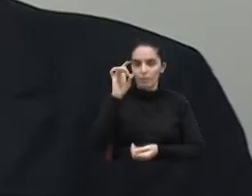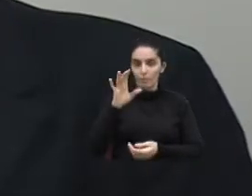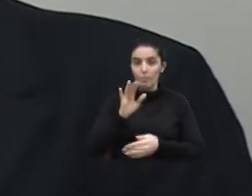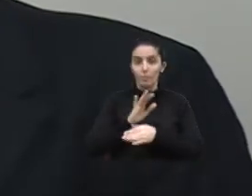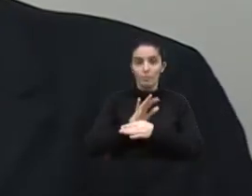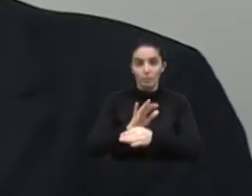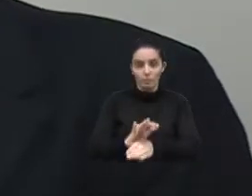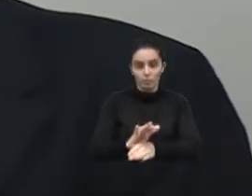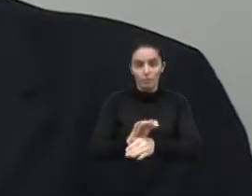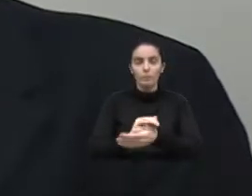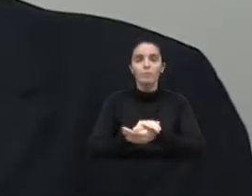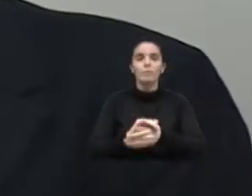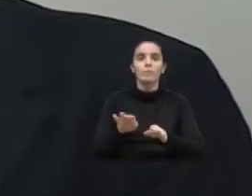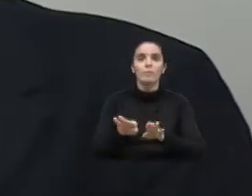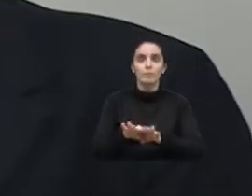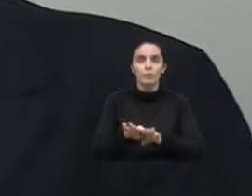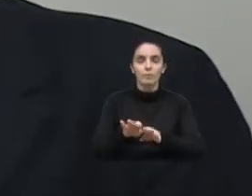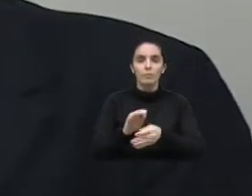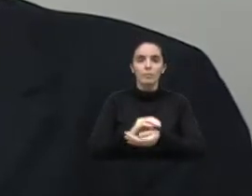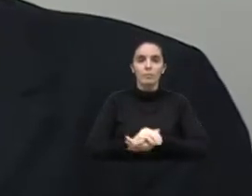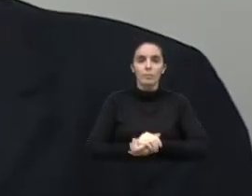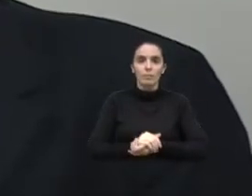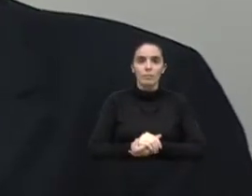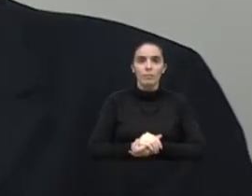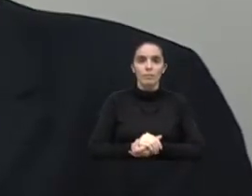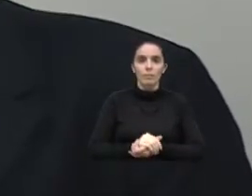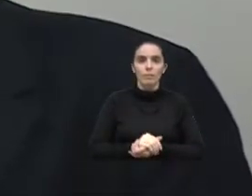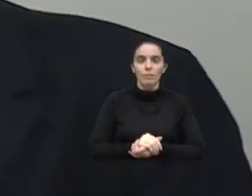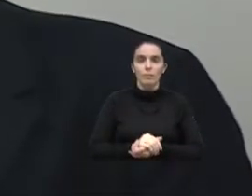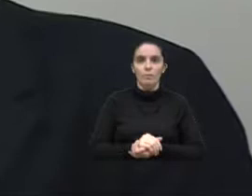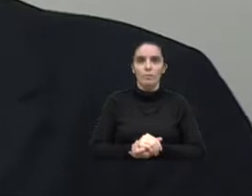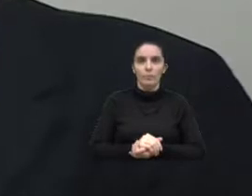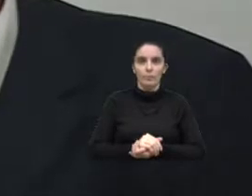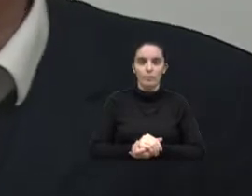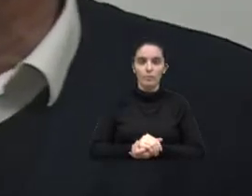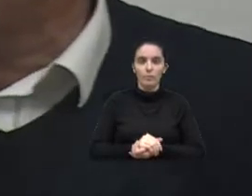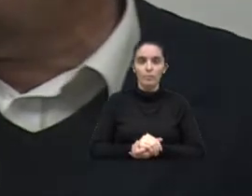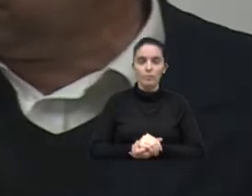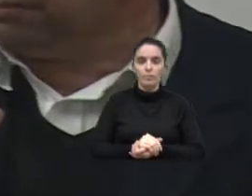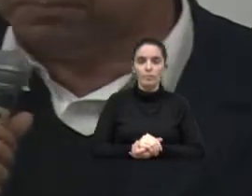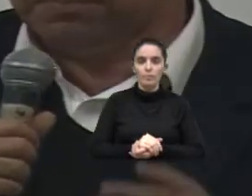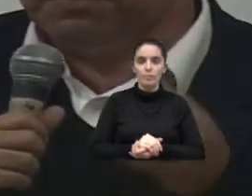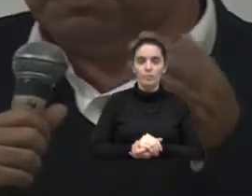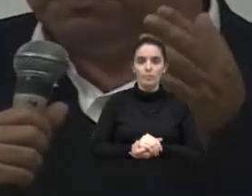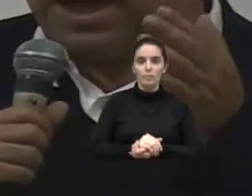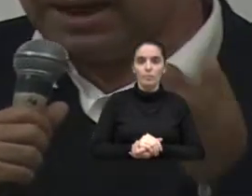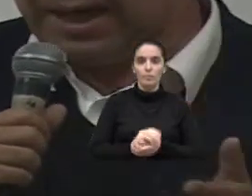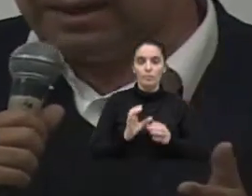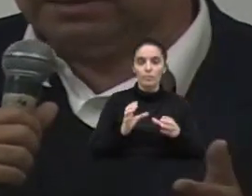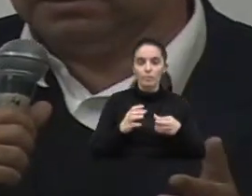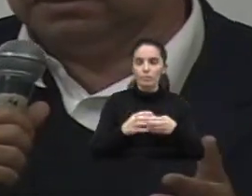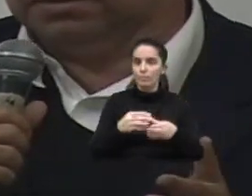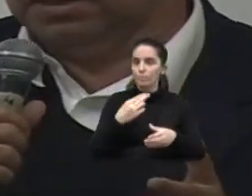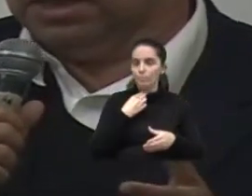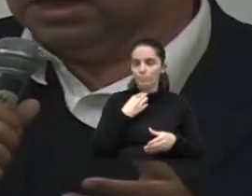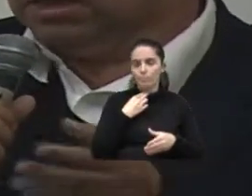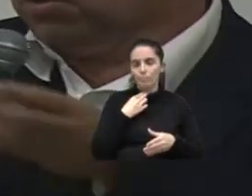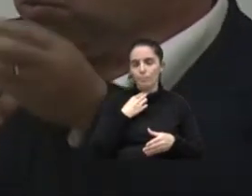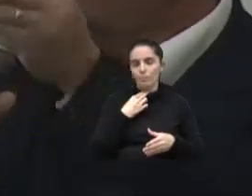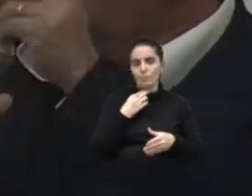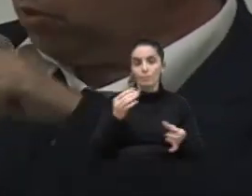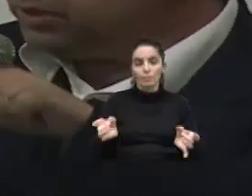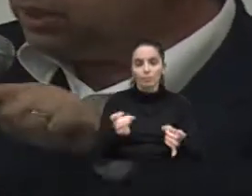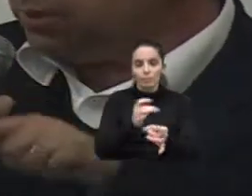estaremos juntos aí nessa frente. O mais importante é que as entidades não podem parar.